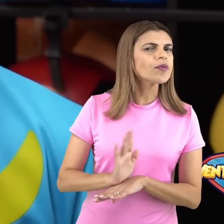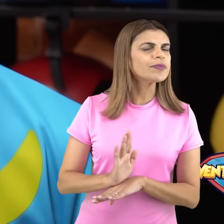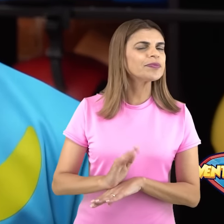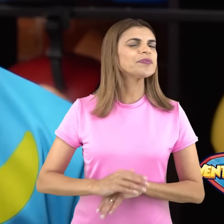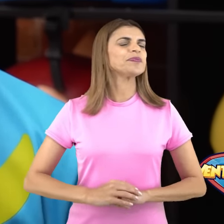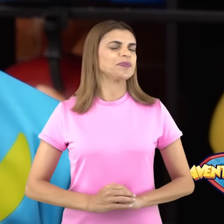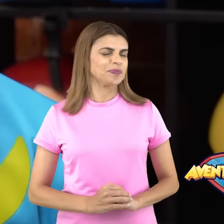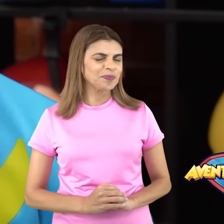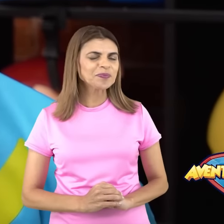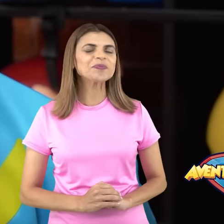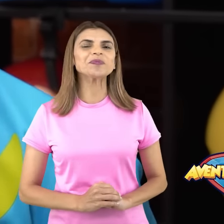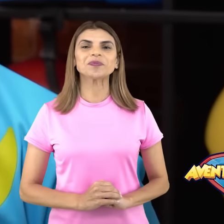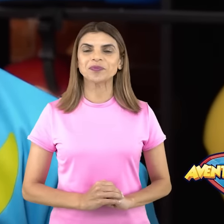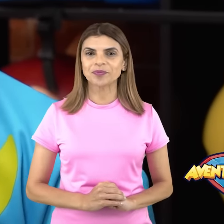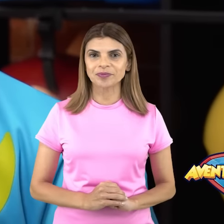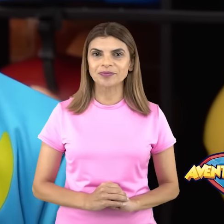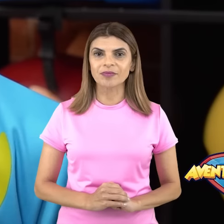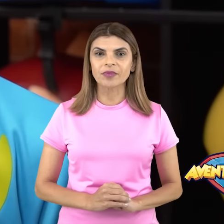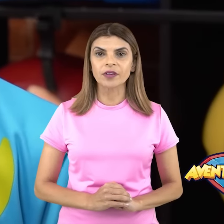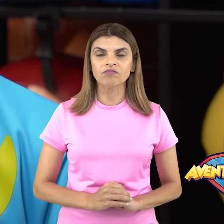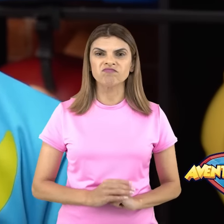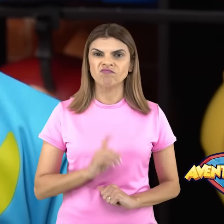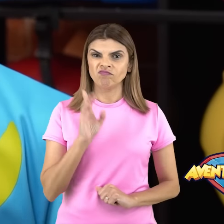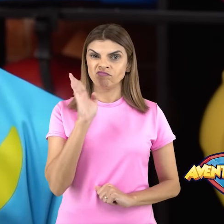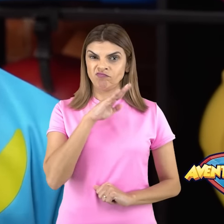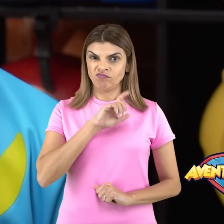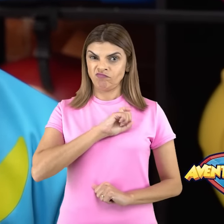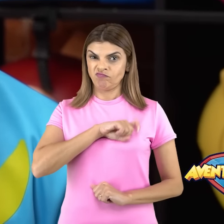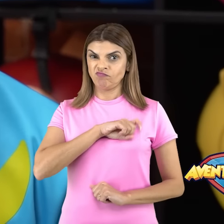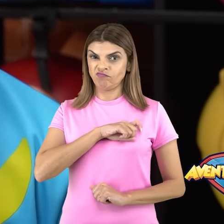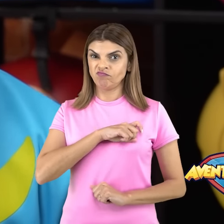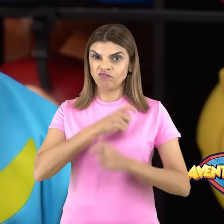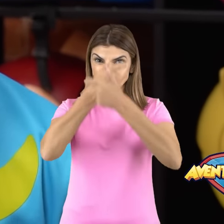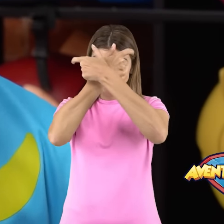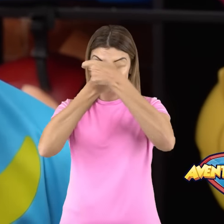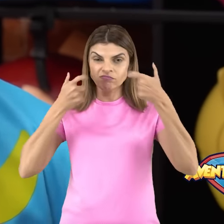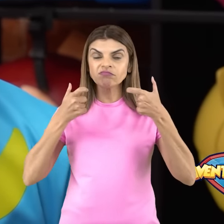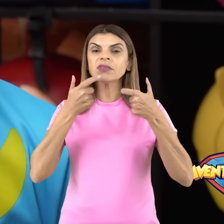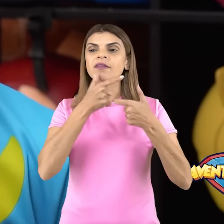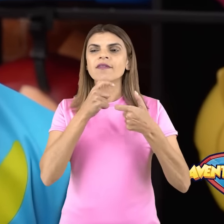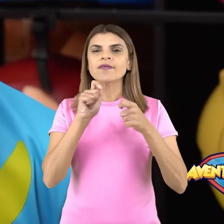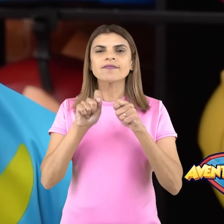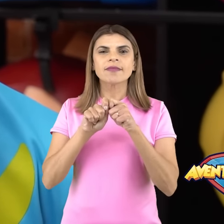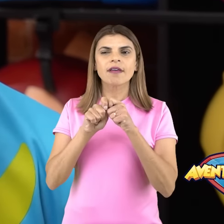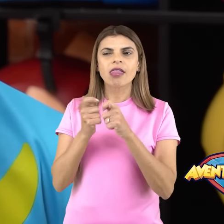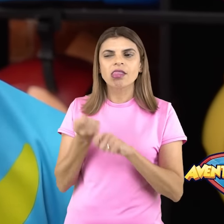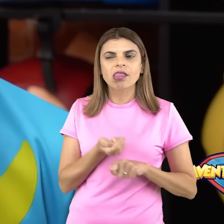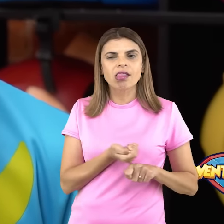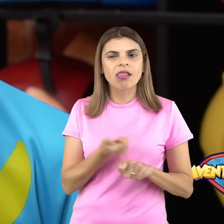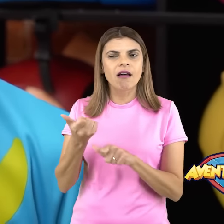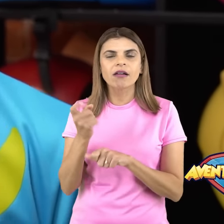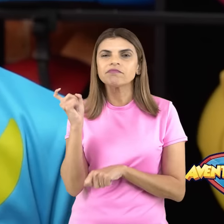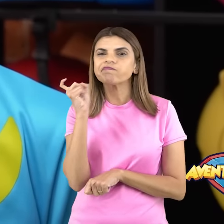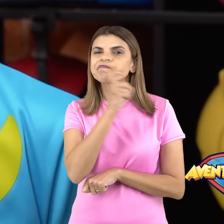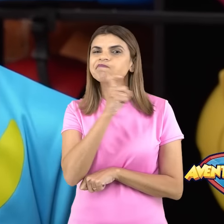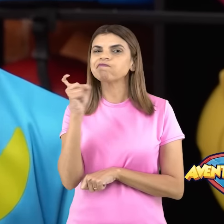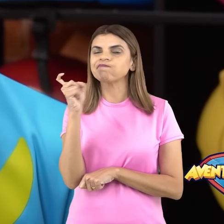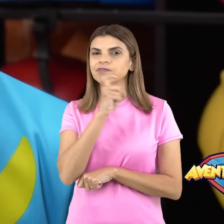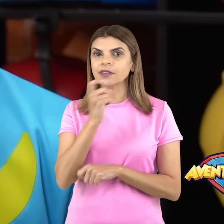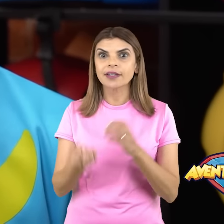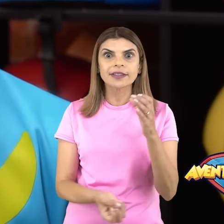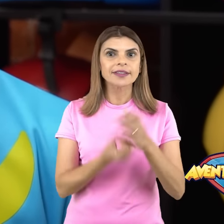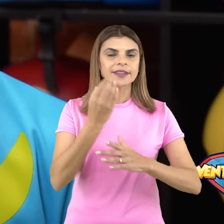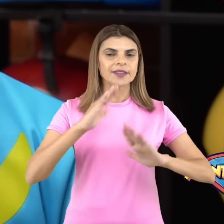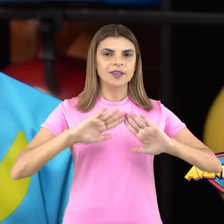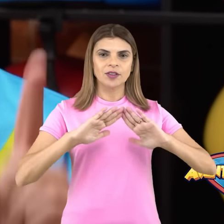anterior. Basicamente, o vilão Topão fez uma armadilha para as alunas da Escola Fantástica, criando uma